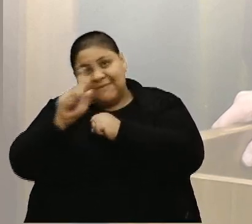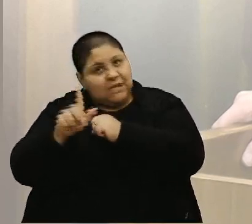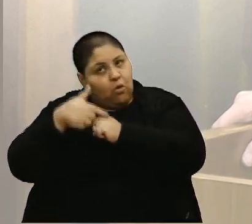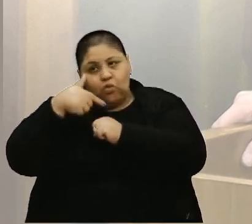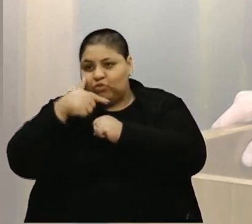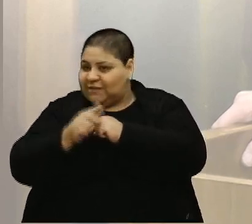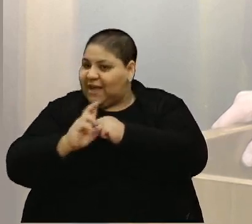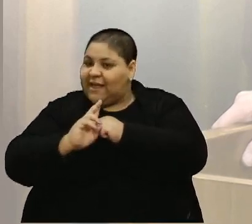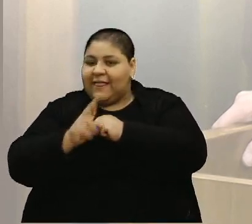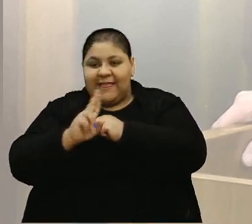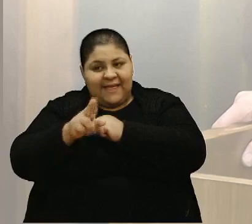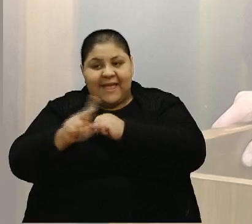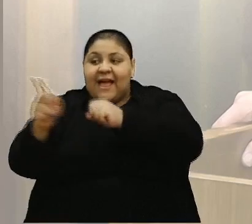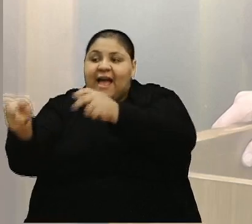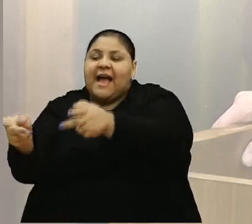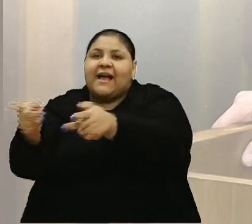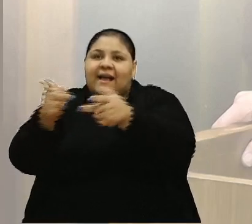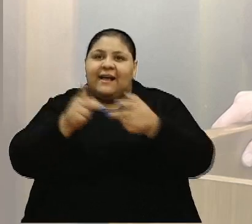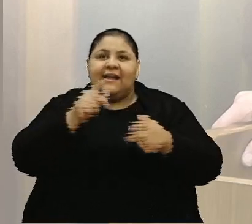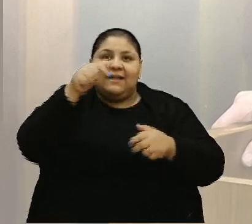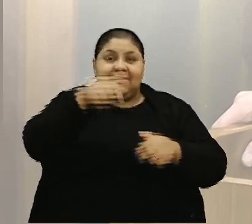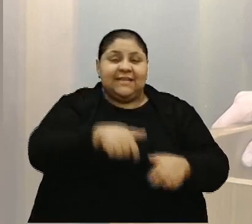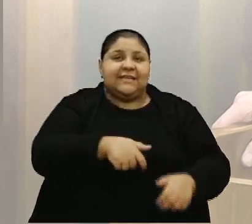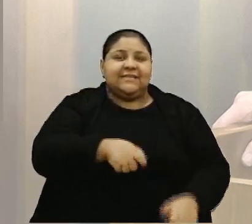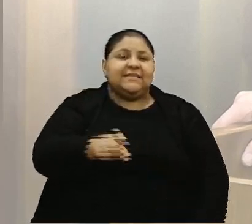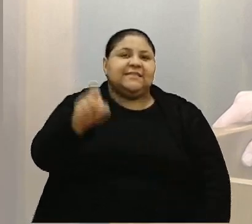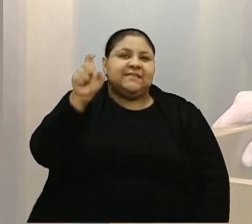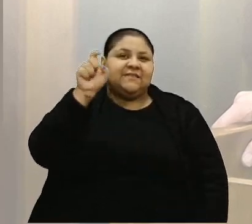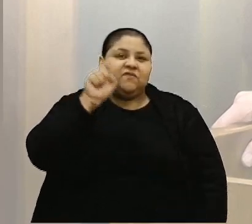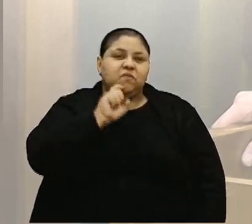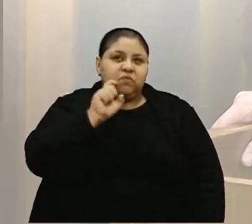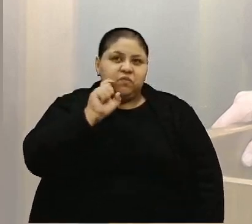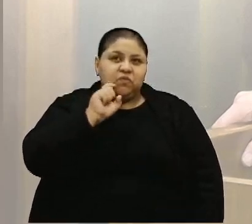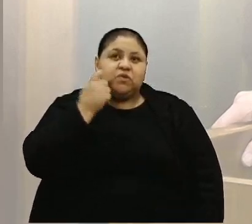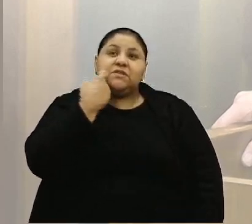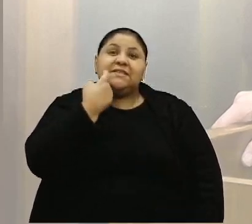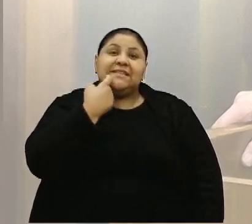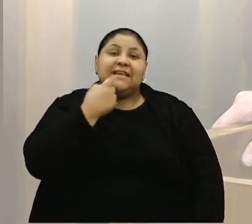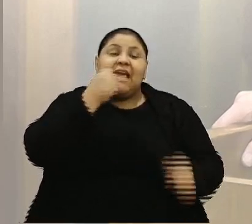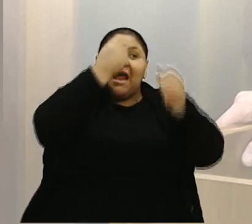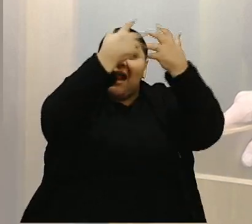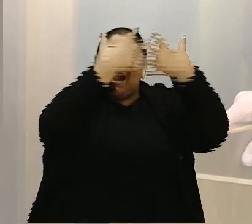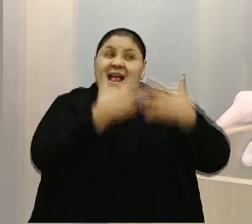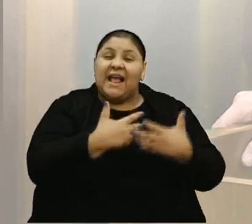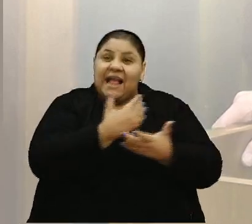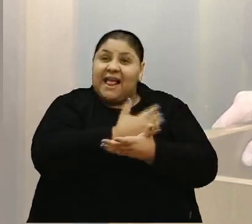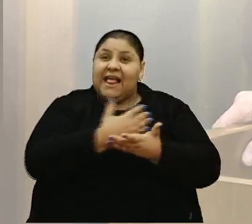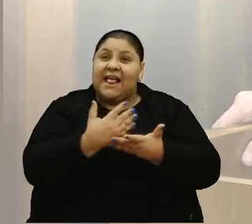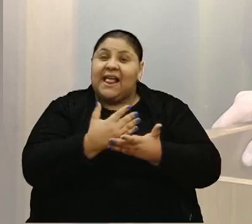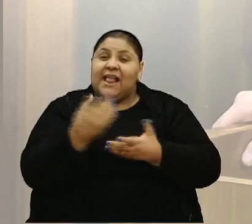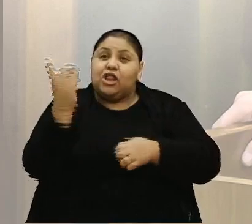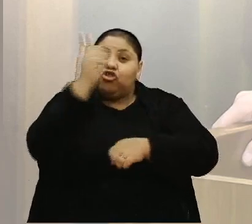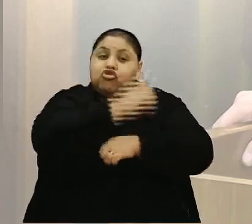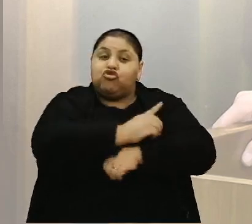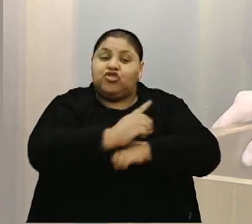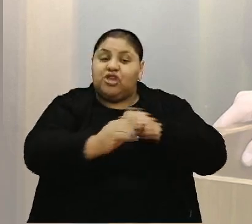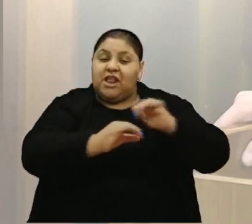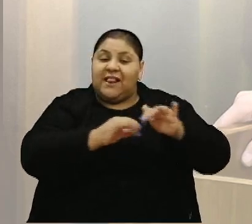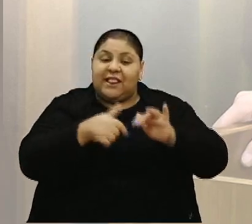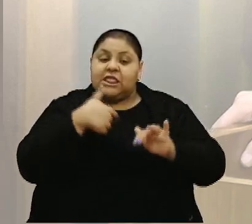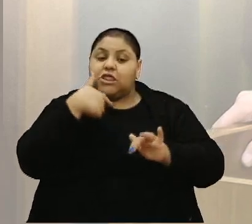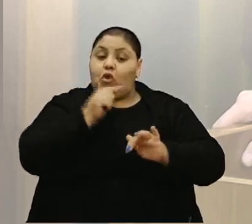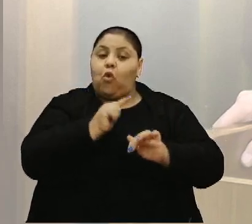gente foi até lá nessa sexta-feira que passou e eles relatam que desde o dia do tremor de terra eles ainda não